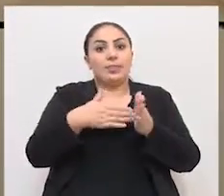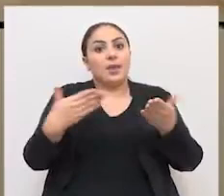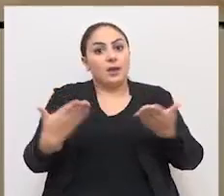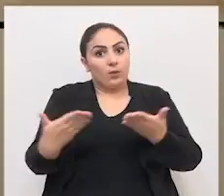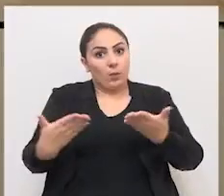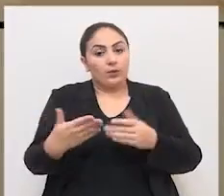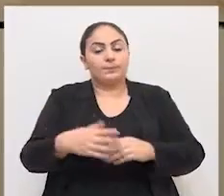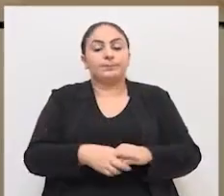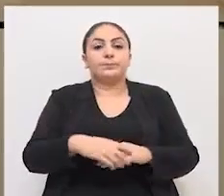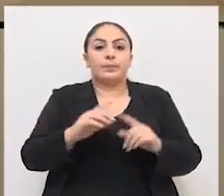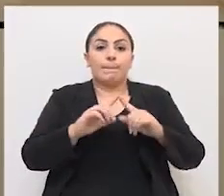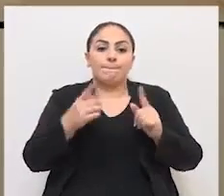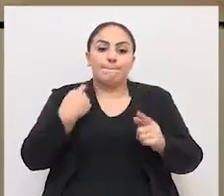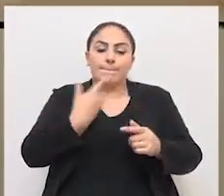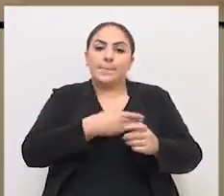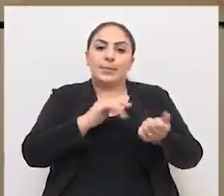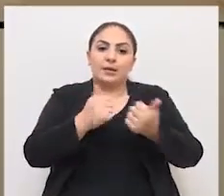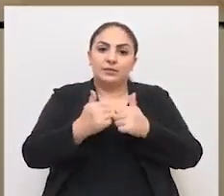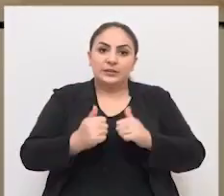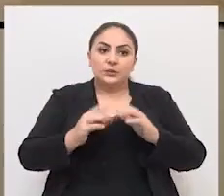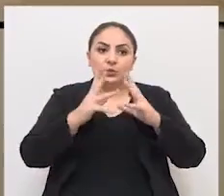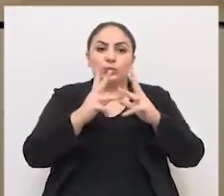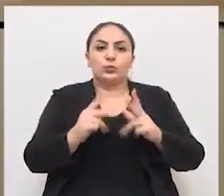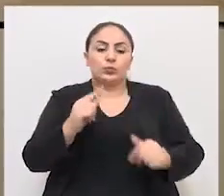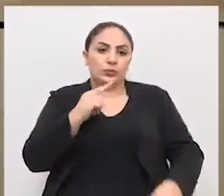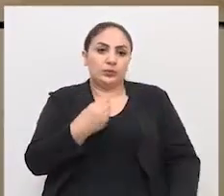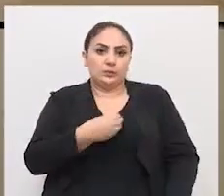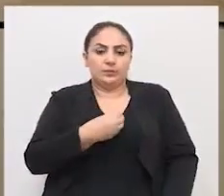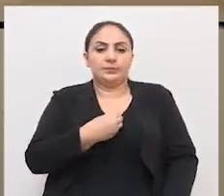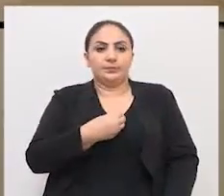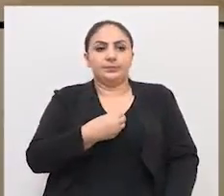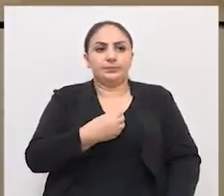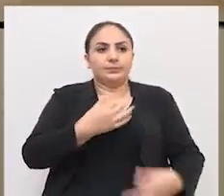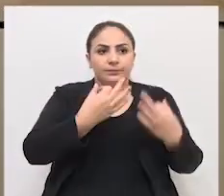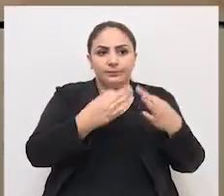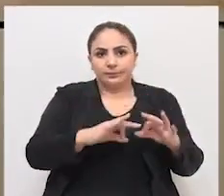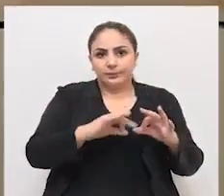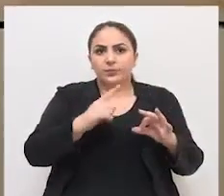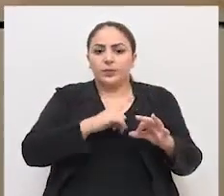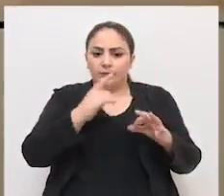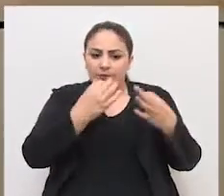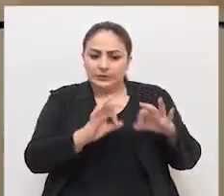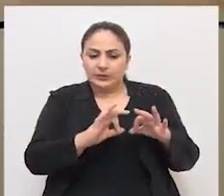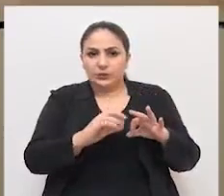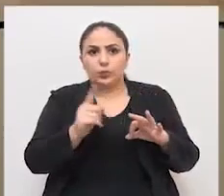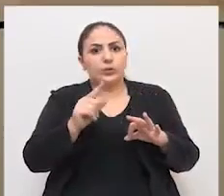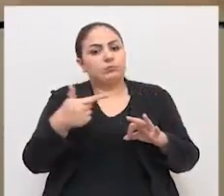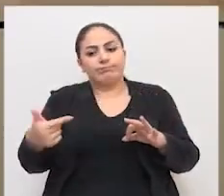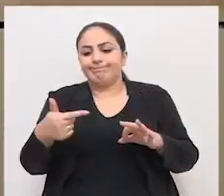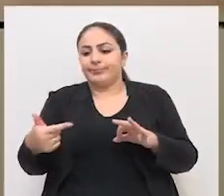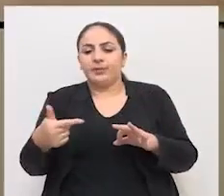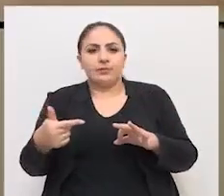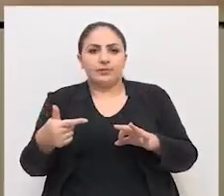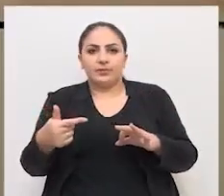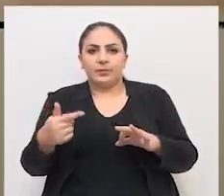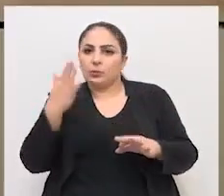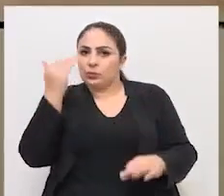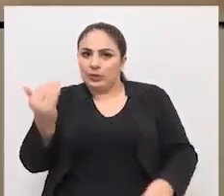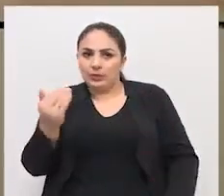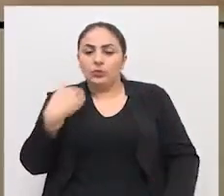agora. Nós avaliamos o que estava certo, o que deu certo e o que não deu